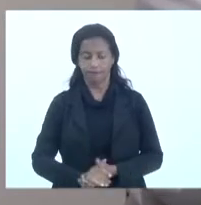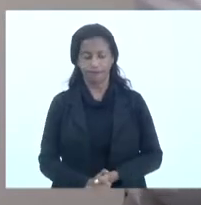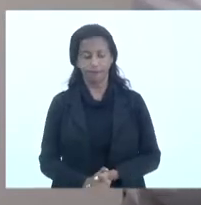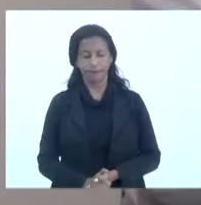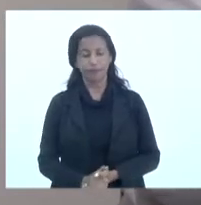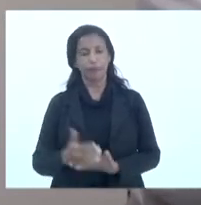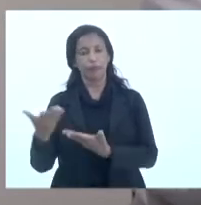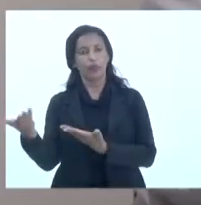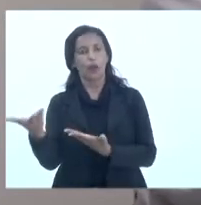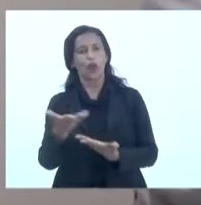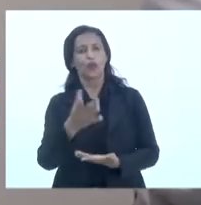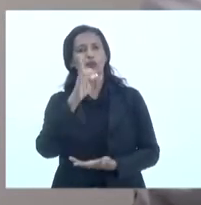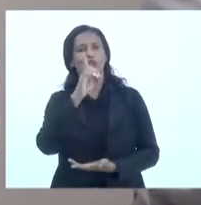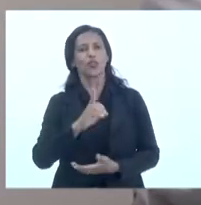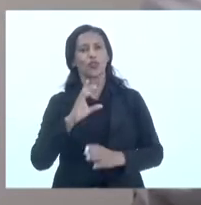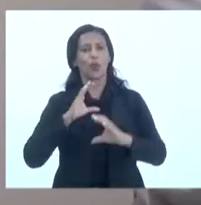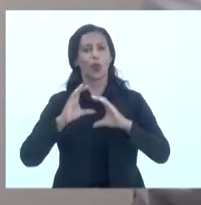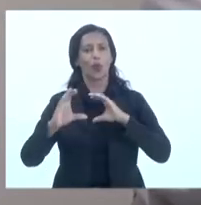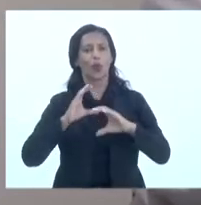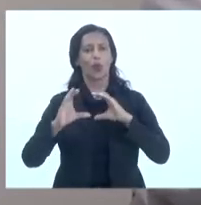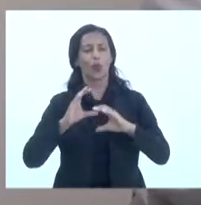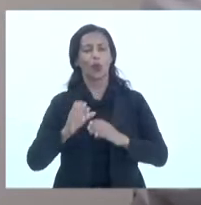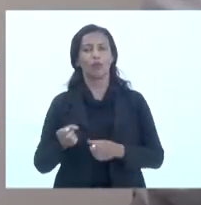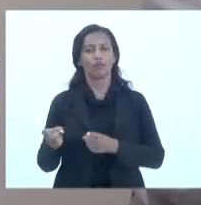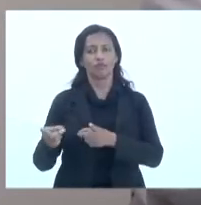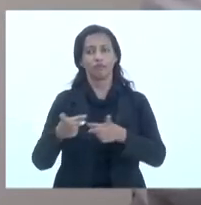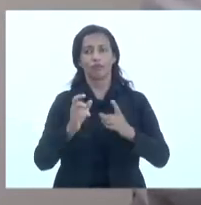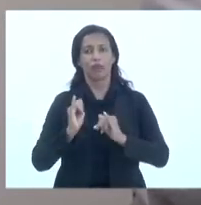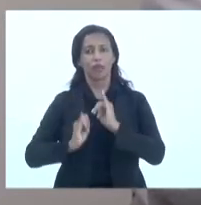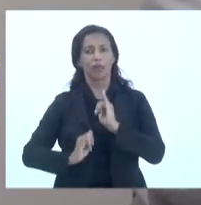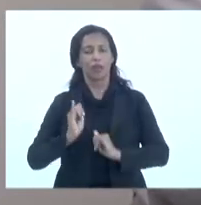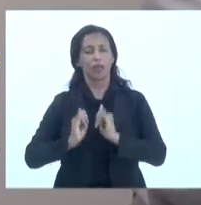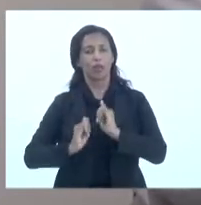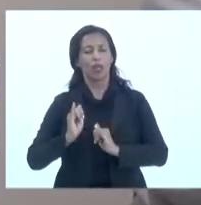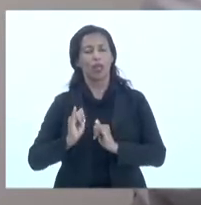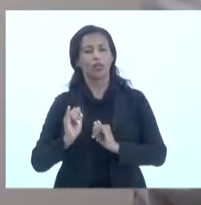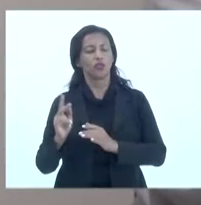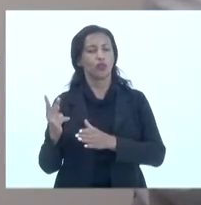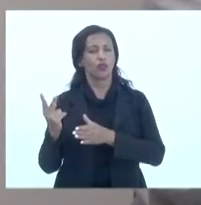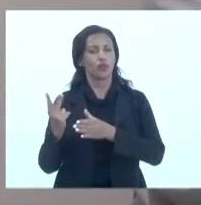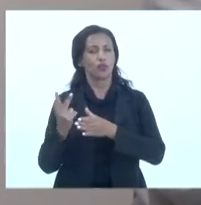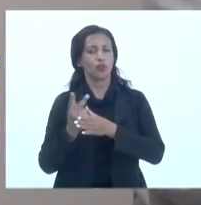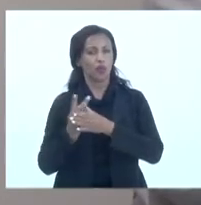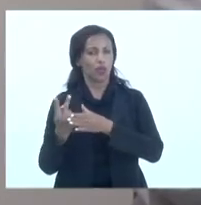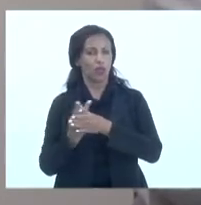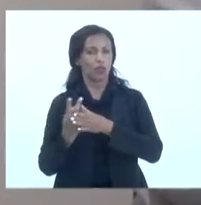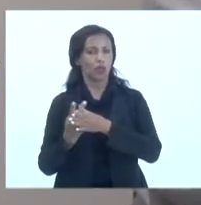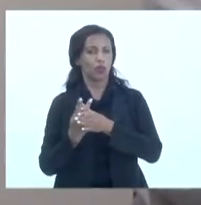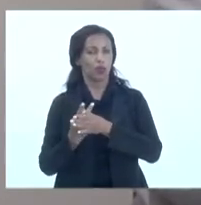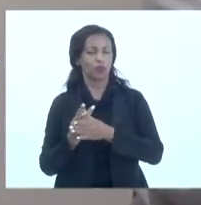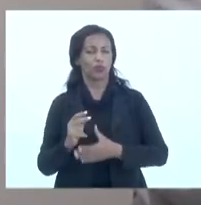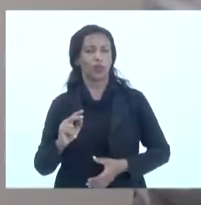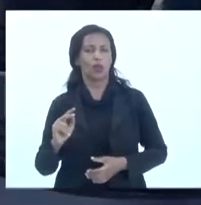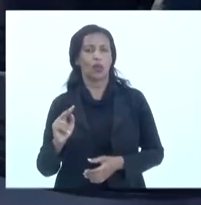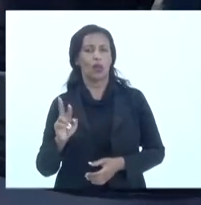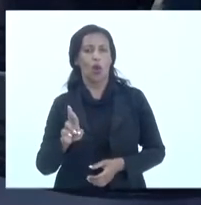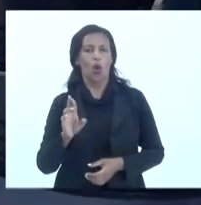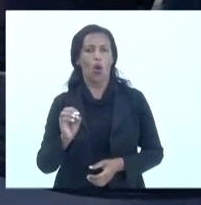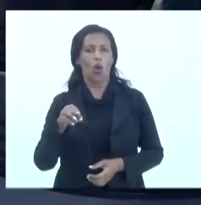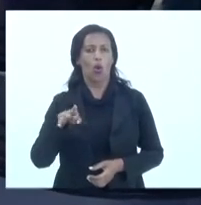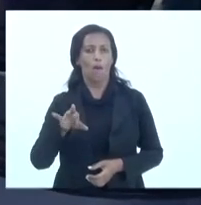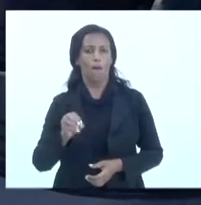a palavra ao diretor de comunicação da Associação Comercial e Industrial Agropastoril de Volta Redonda, Homero Sanches, por